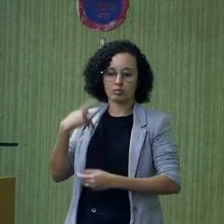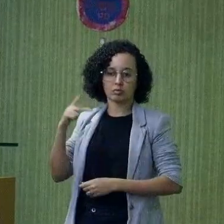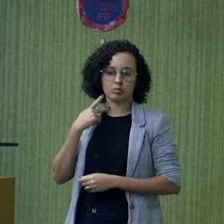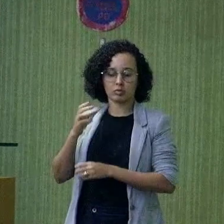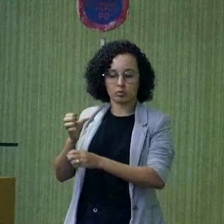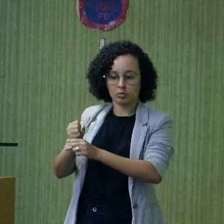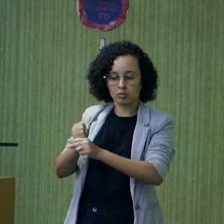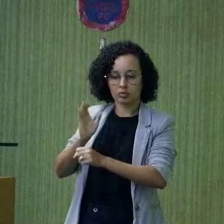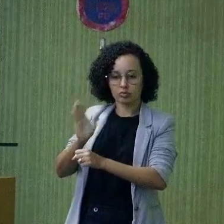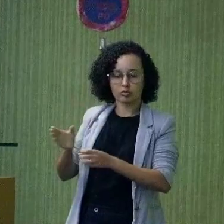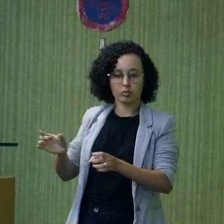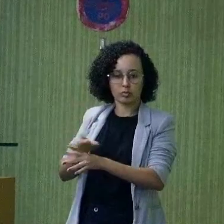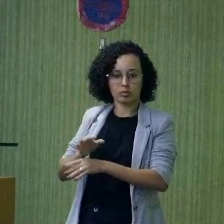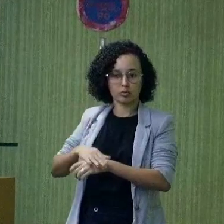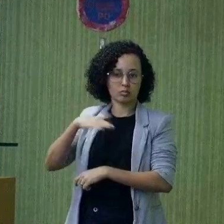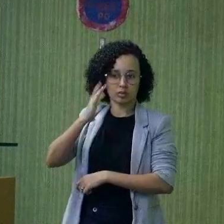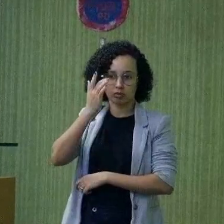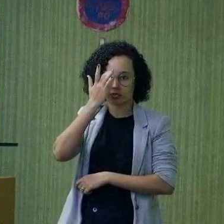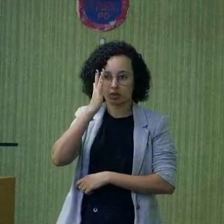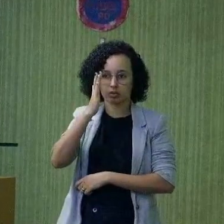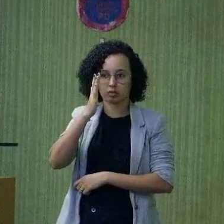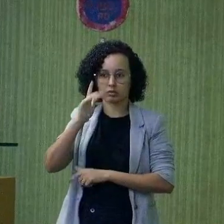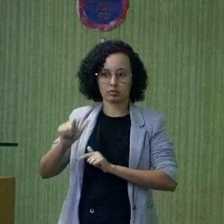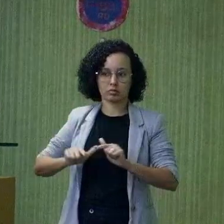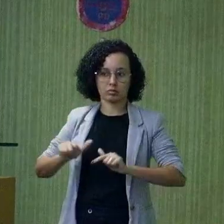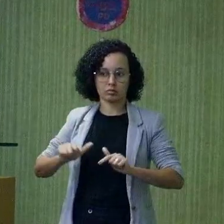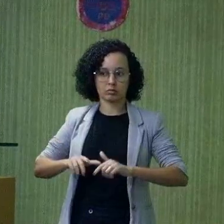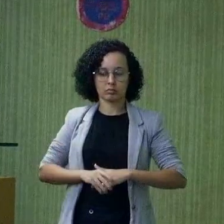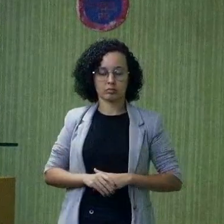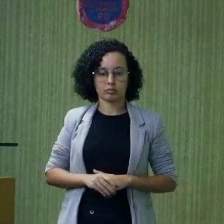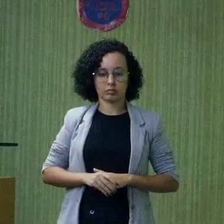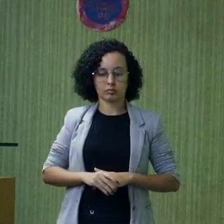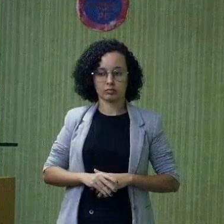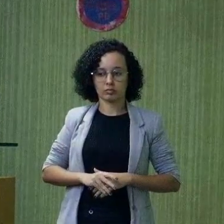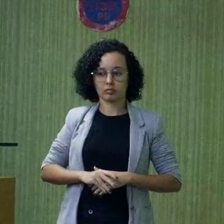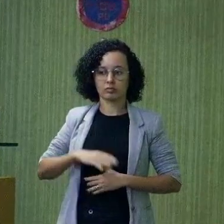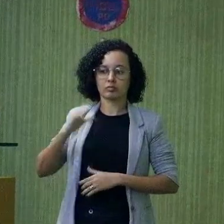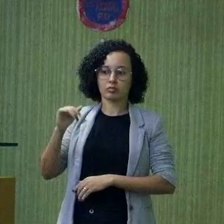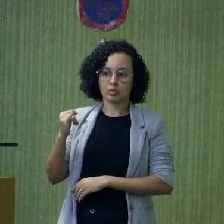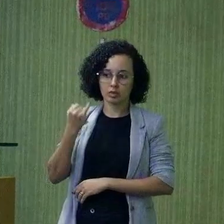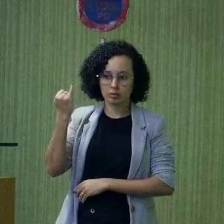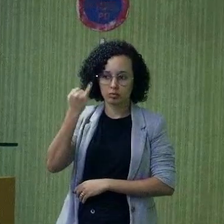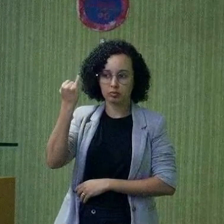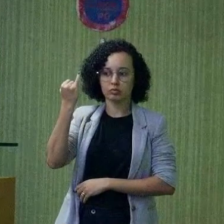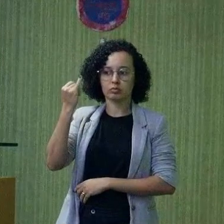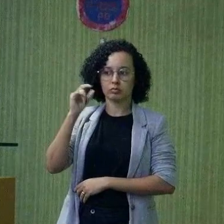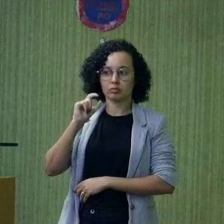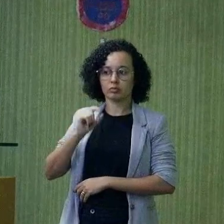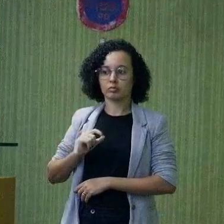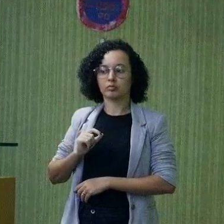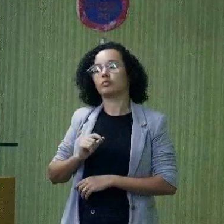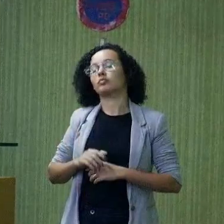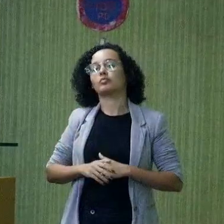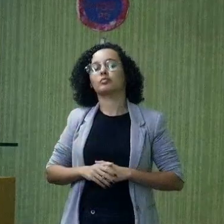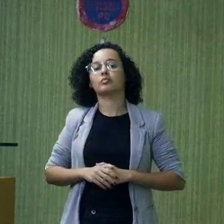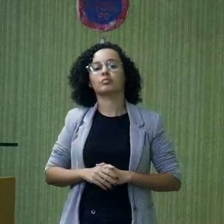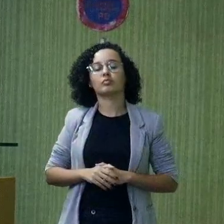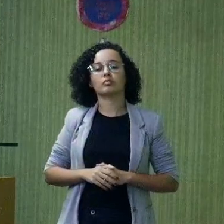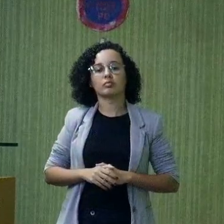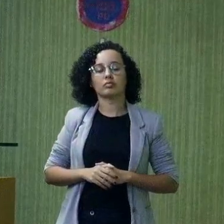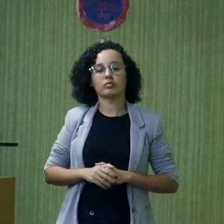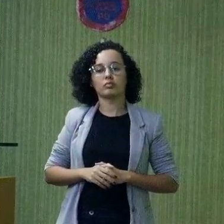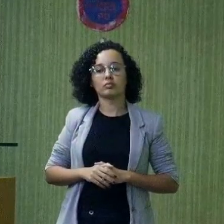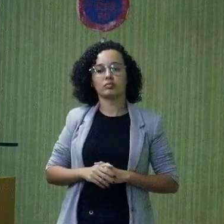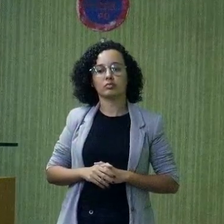já concreto fica muito mais fácil atuar não é verdade então aí seria muito importante e eh né Eh vamos dizer assim literalmente